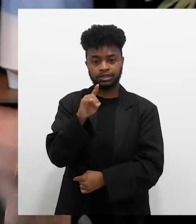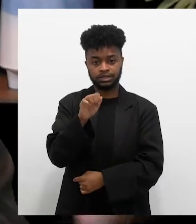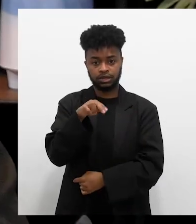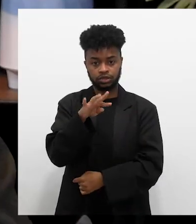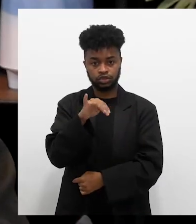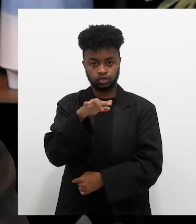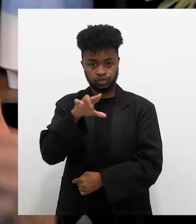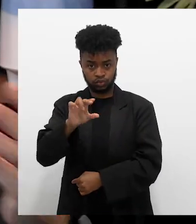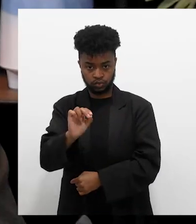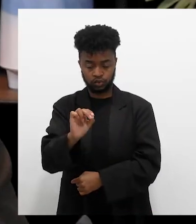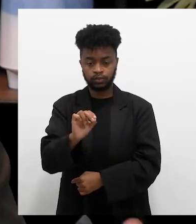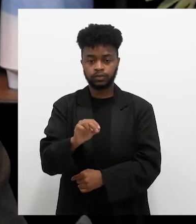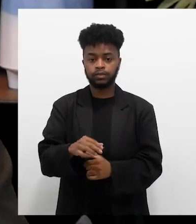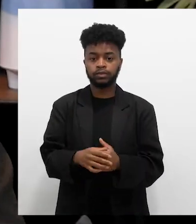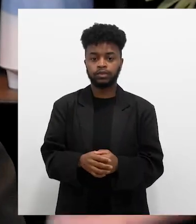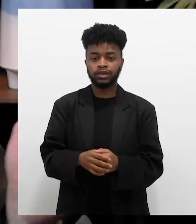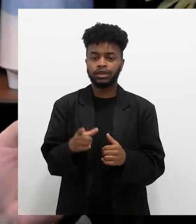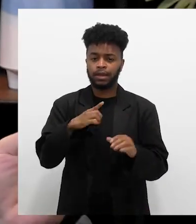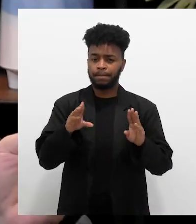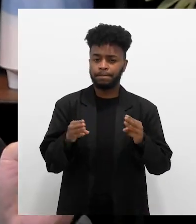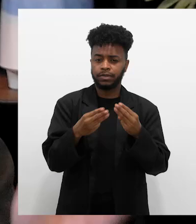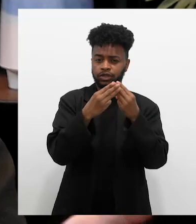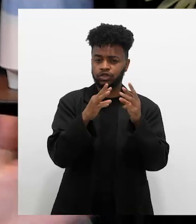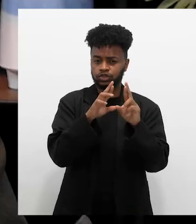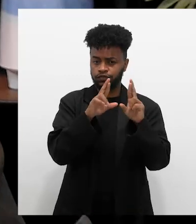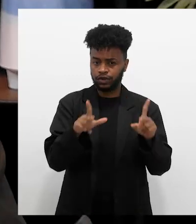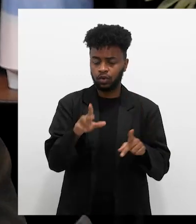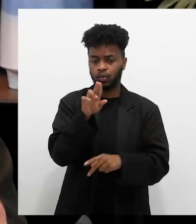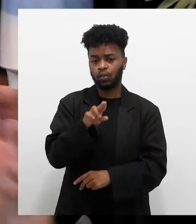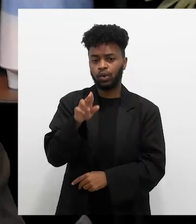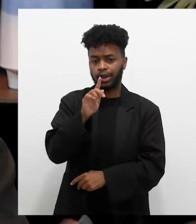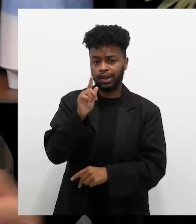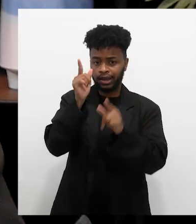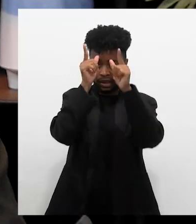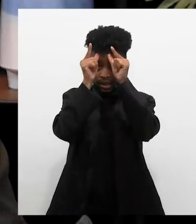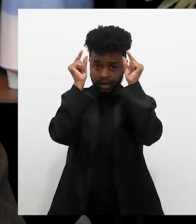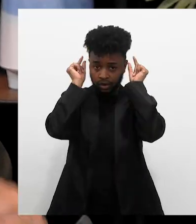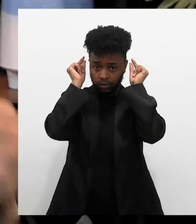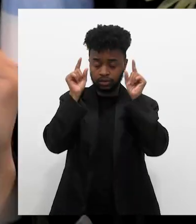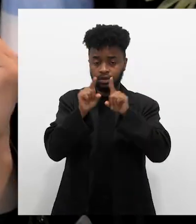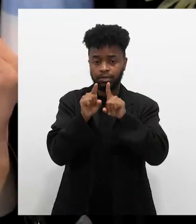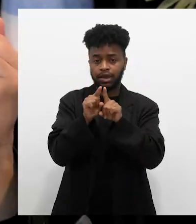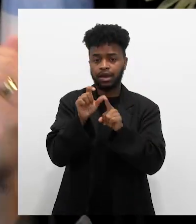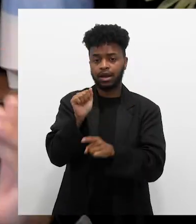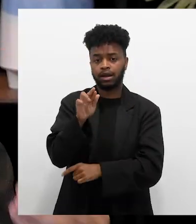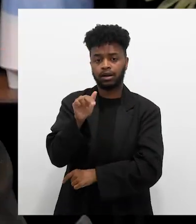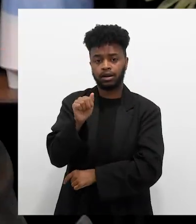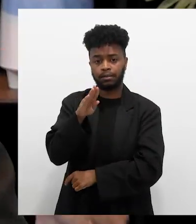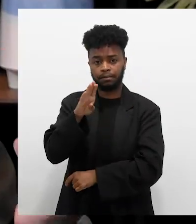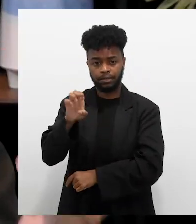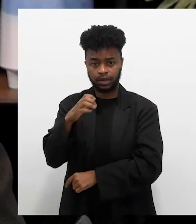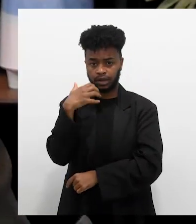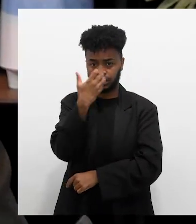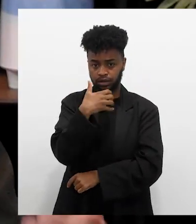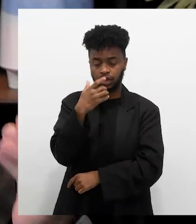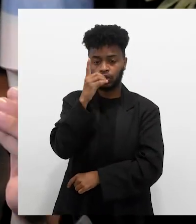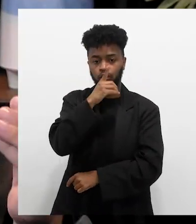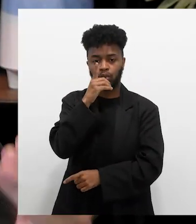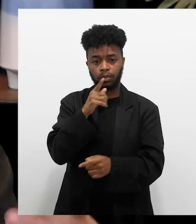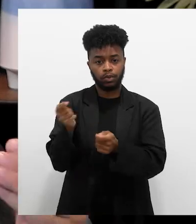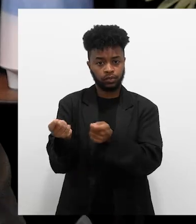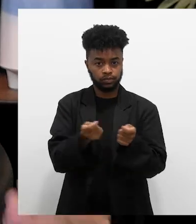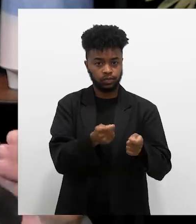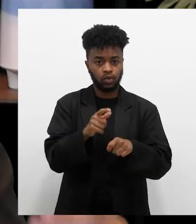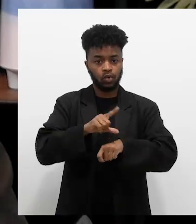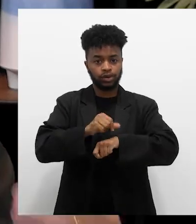bizantino, católico, oriental, em plena comunhão com a Santa Sé. Uma missa diferente, que usa o grego e o árabe para cantar, todos os domingos às 11 horas, na